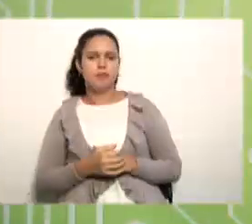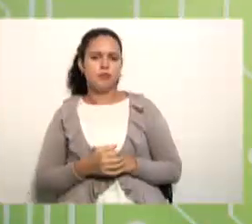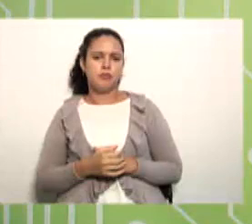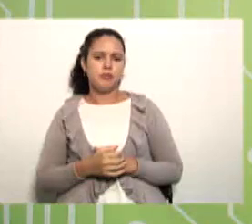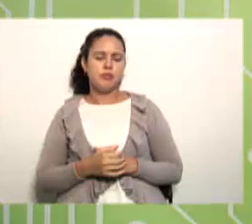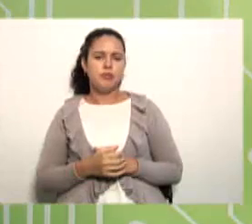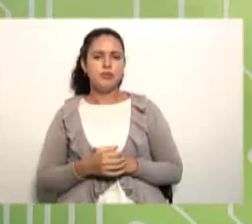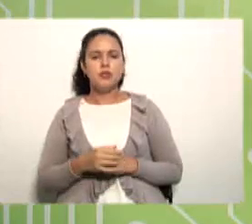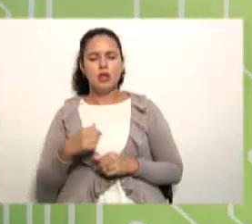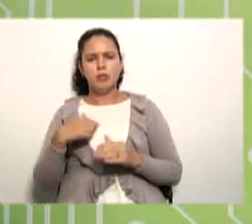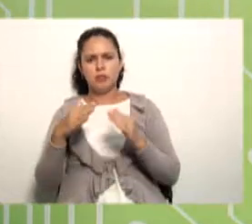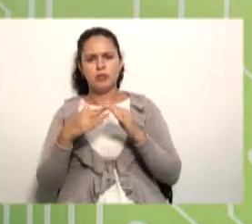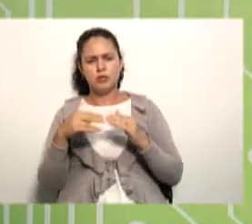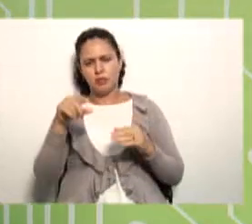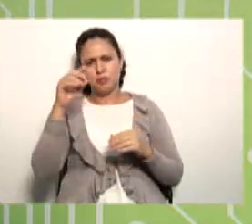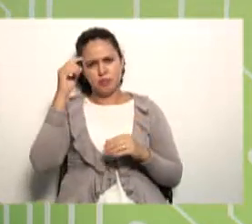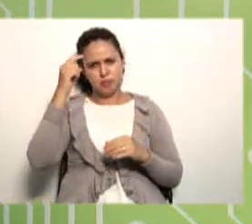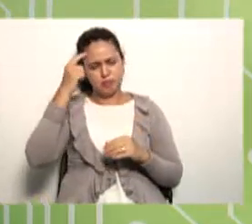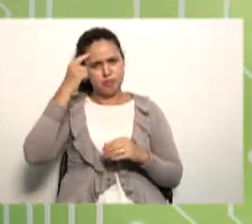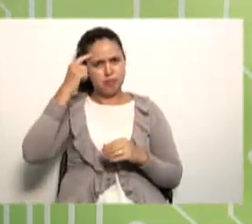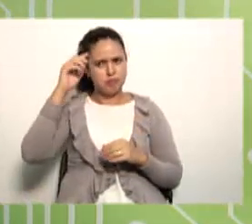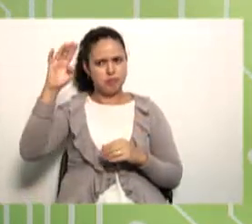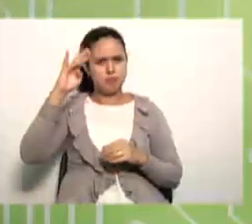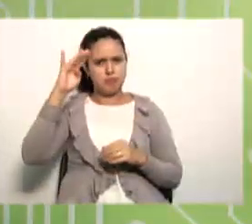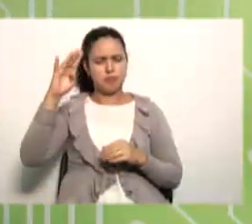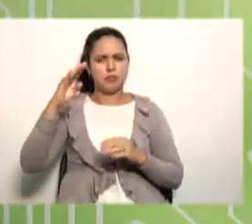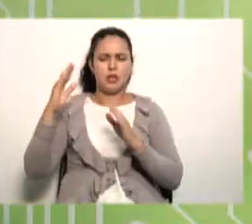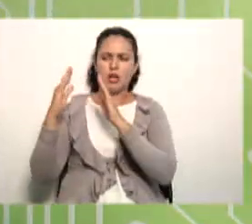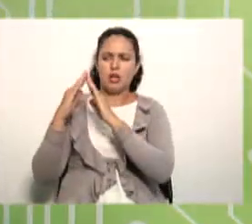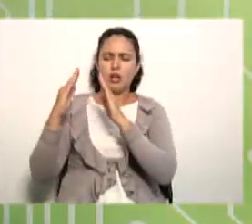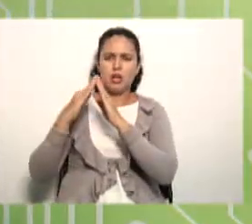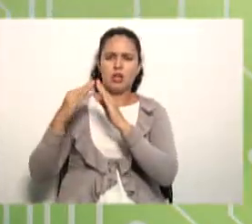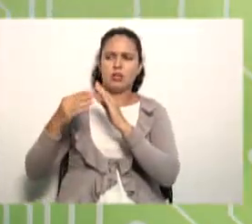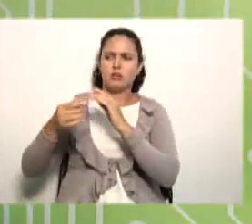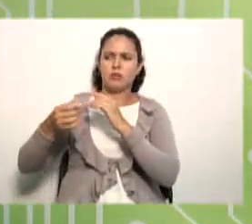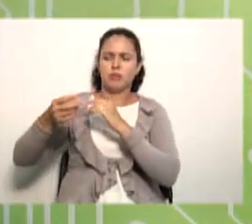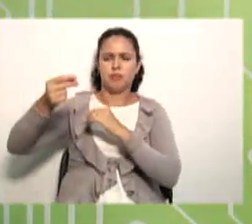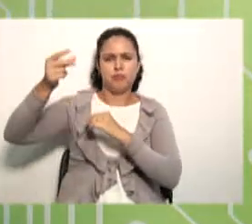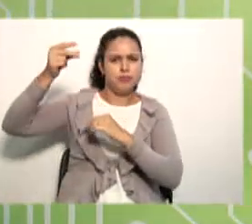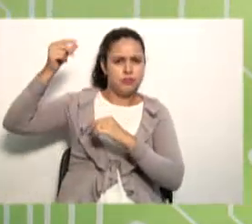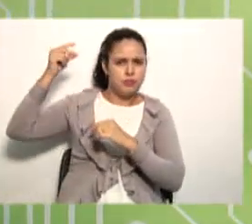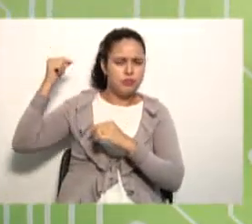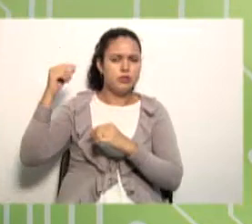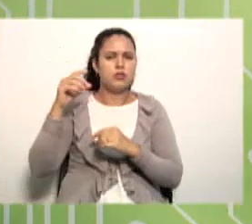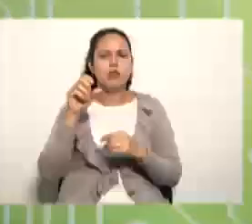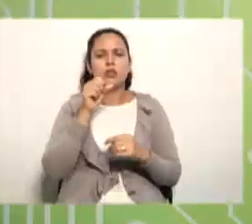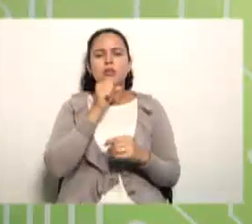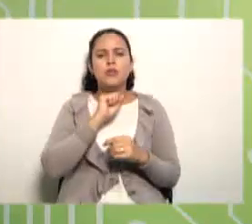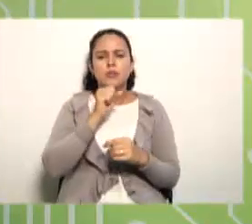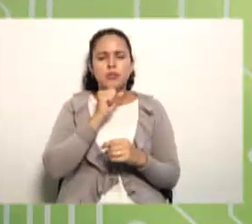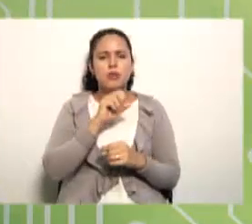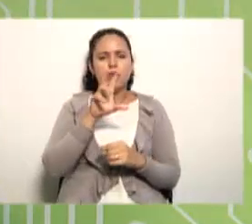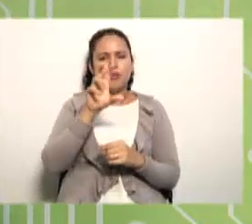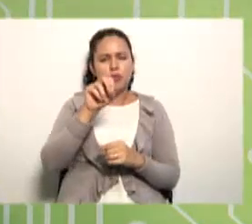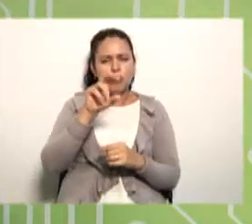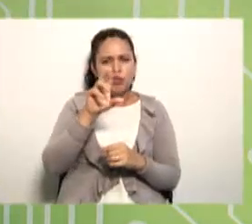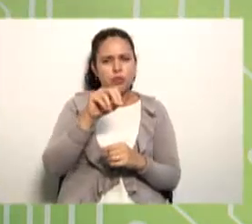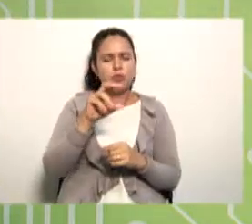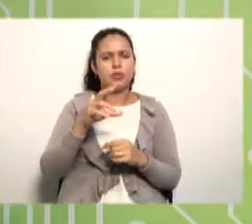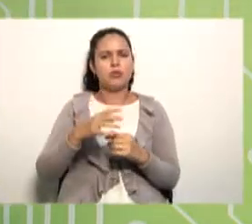uma reflexão, lembrem da casa dos seus avós, ou dos seus bisavós, dos seus antepassados mais antigos que você consegue se